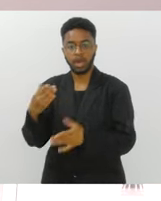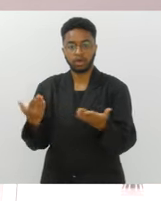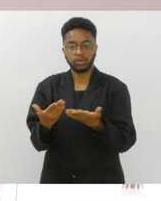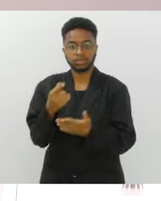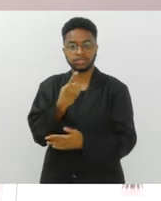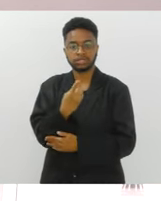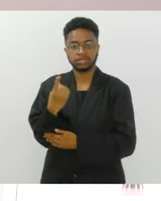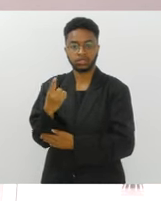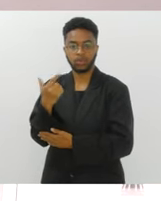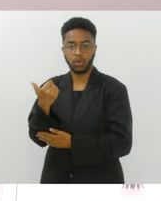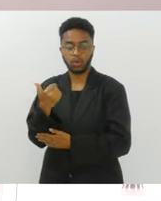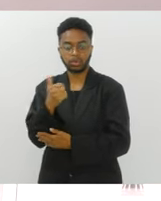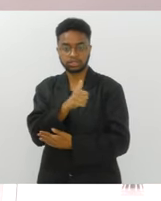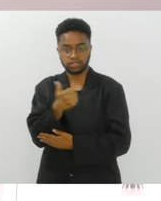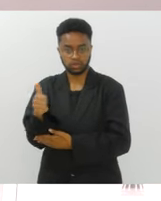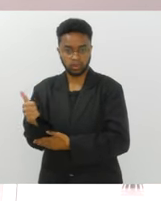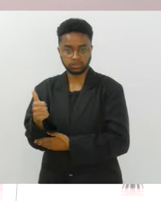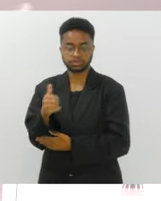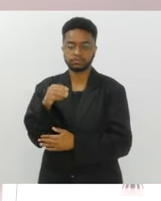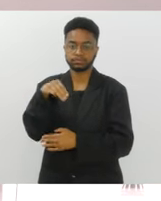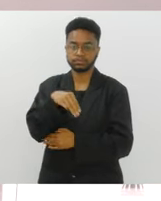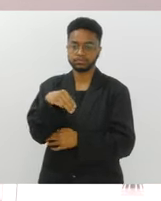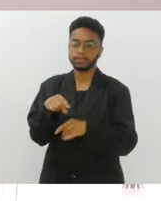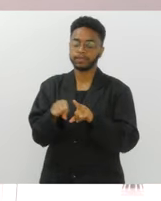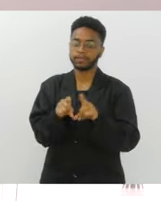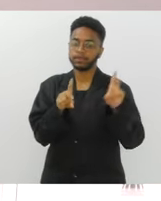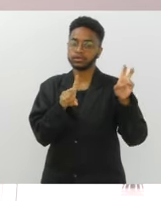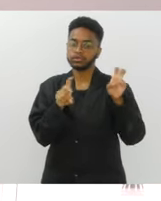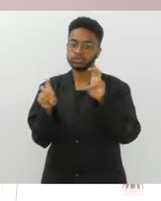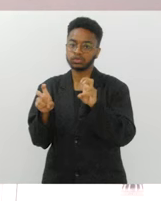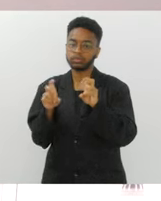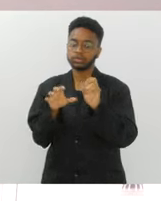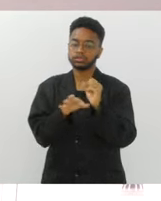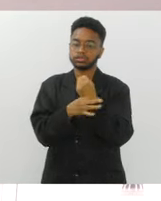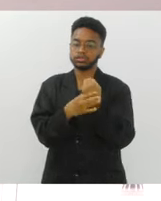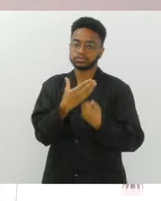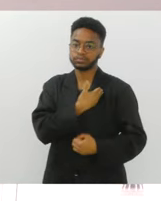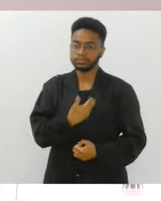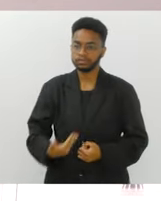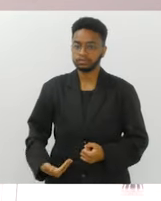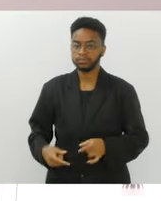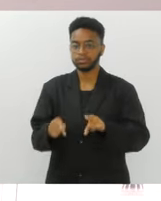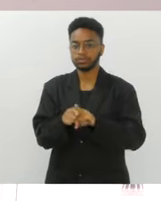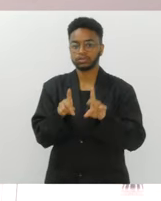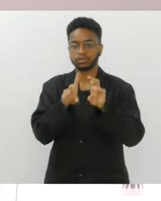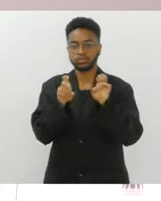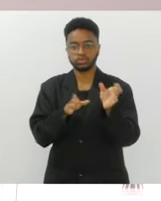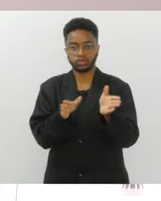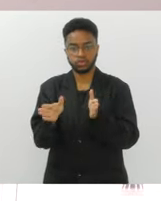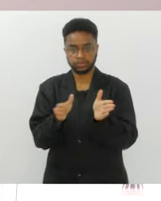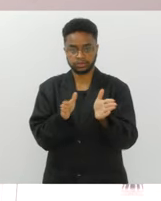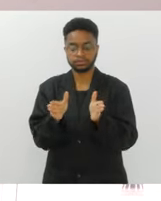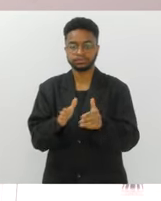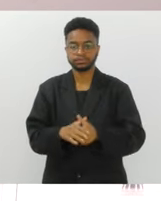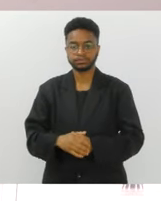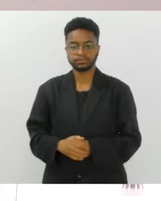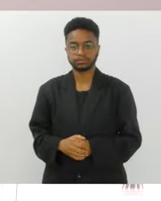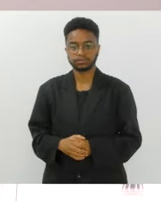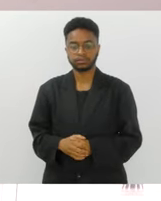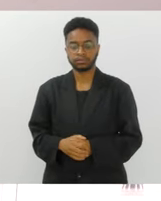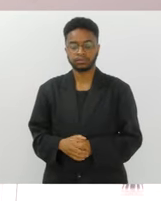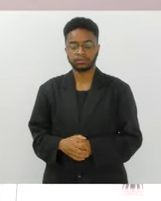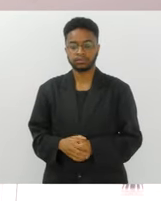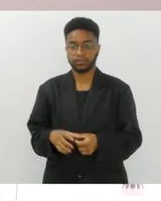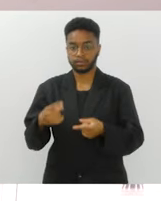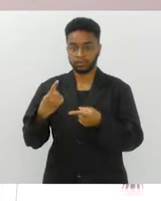Quer dizer, todas as questões relativas à segurança pública, as questões relativas à acessibilidade. A agência,